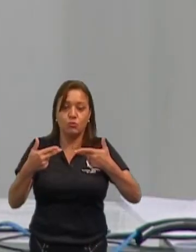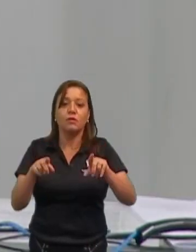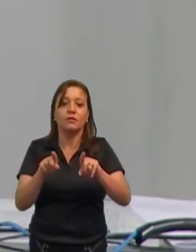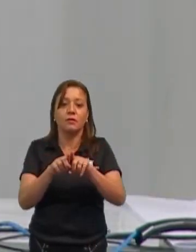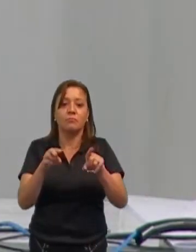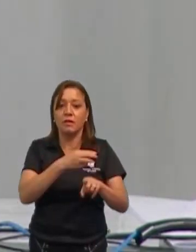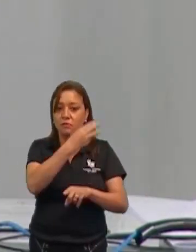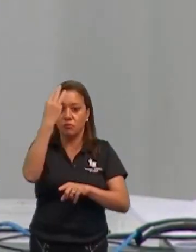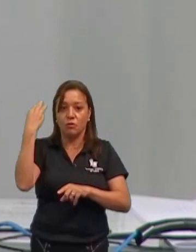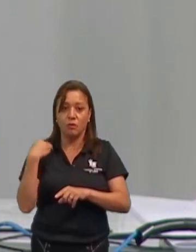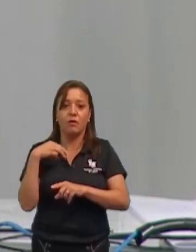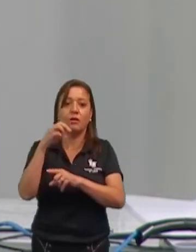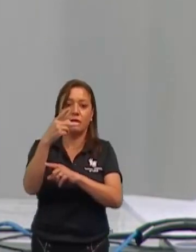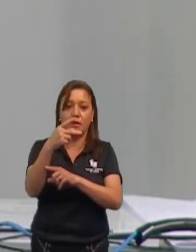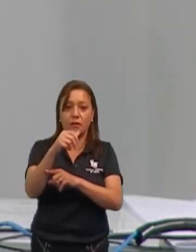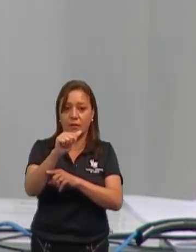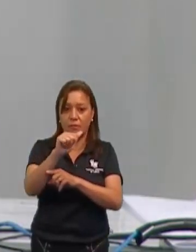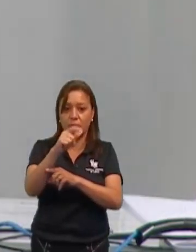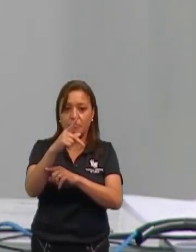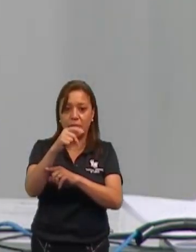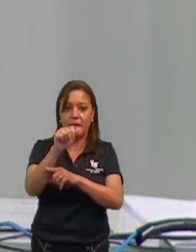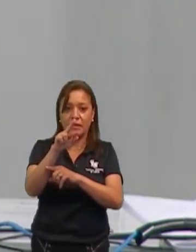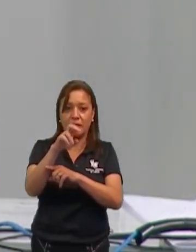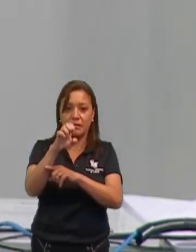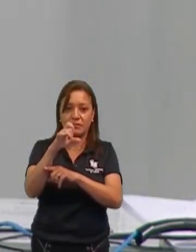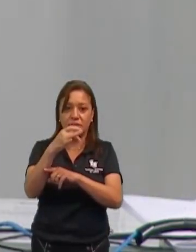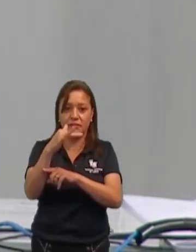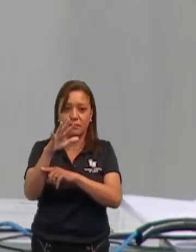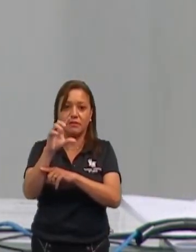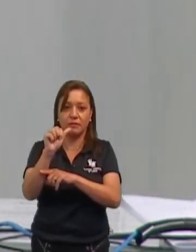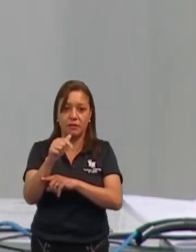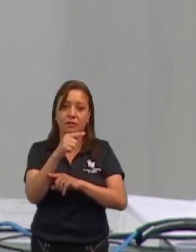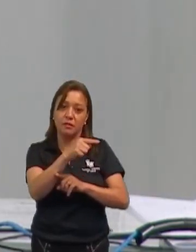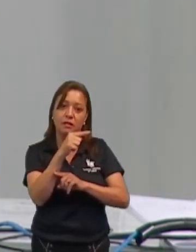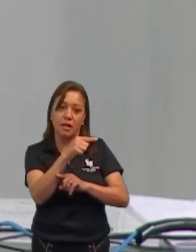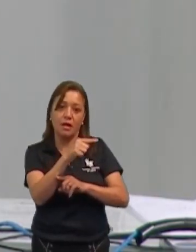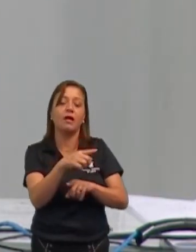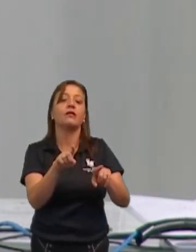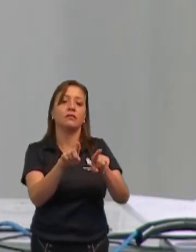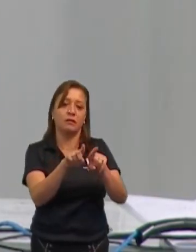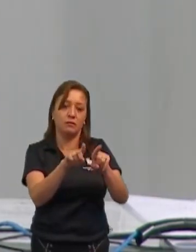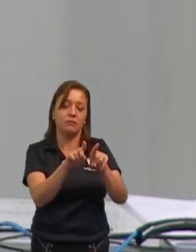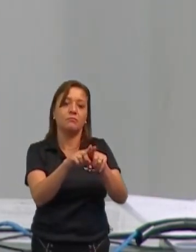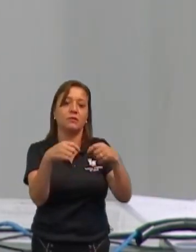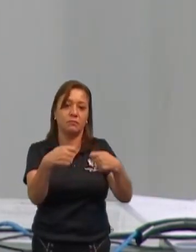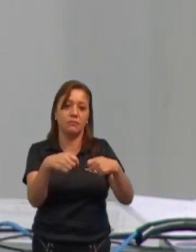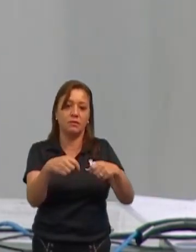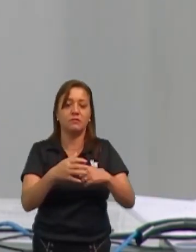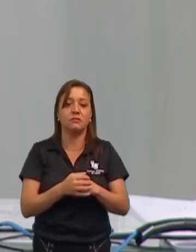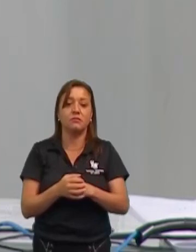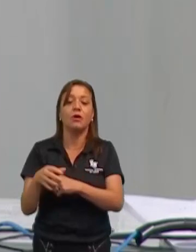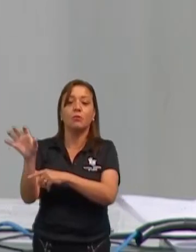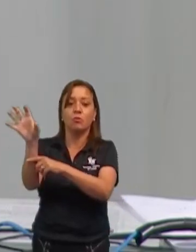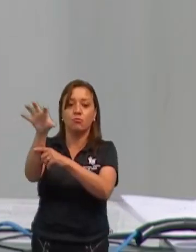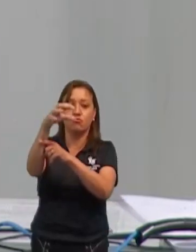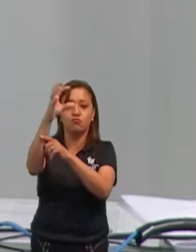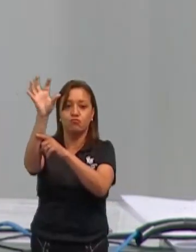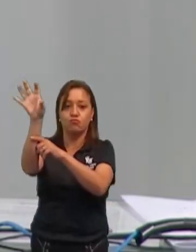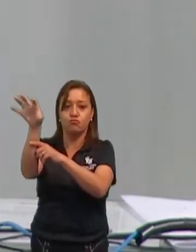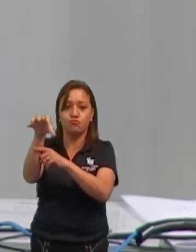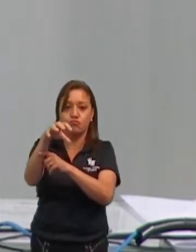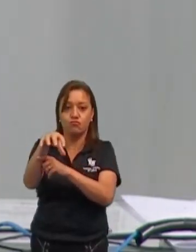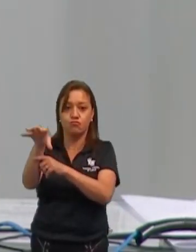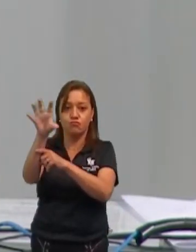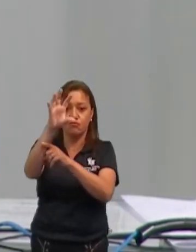Senhora Aparecida, que é um sol para todo mundo também, lá não é diferente, vários ventiladores, não é nem ar-condicionado, são